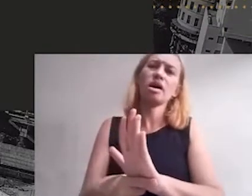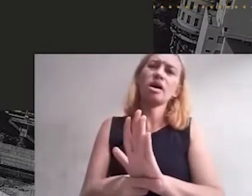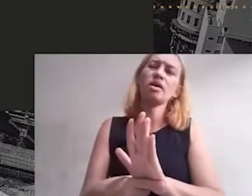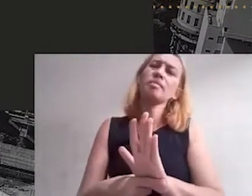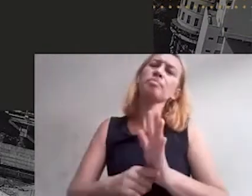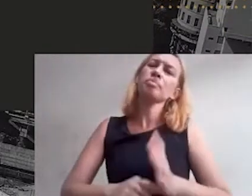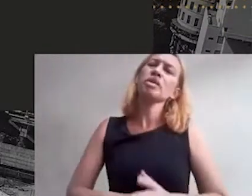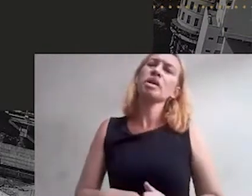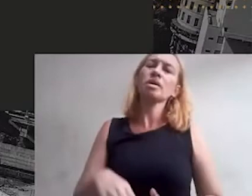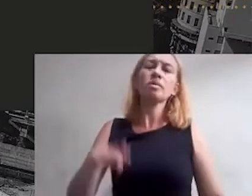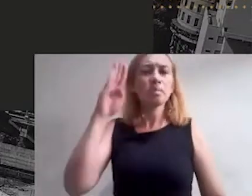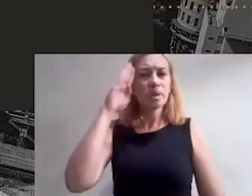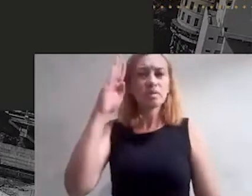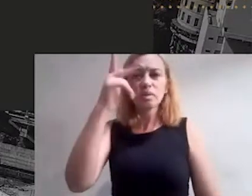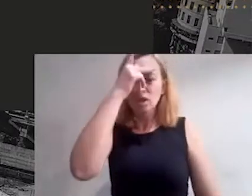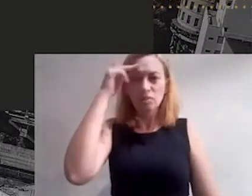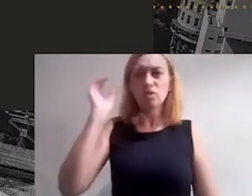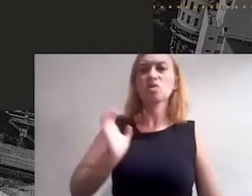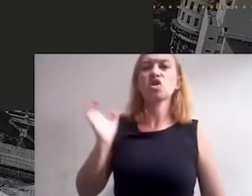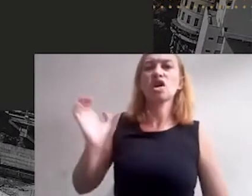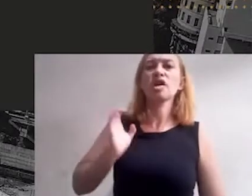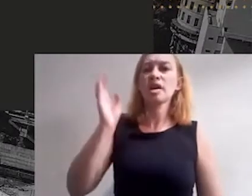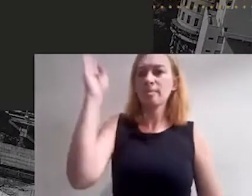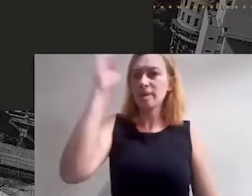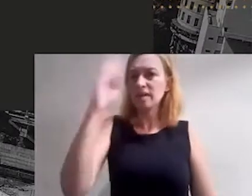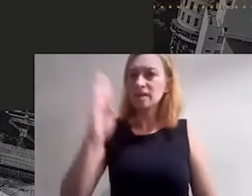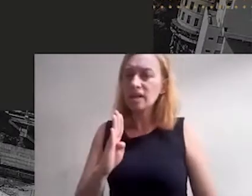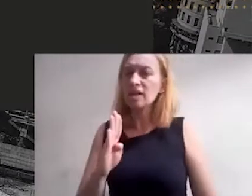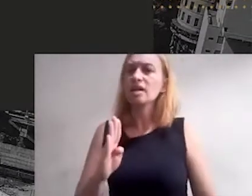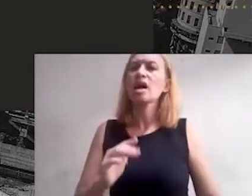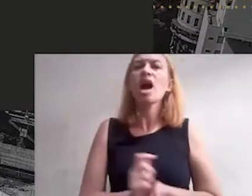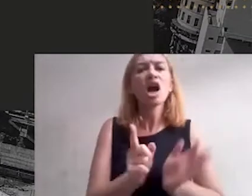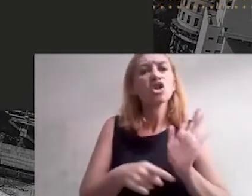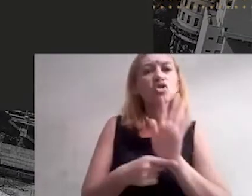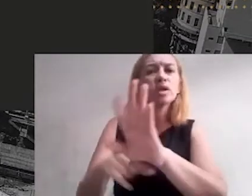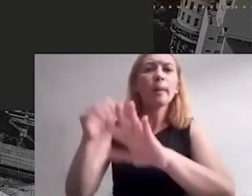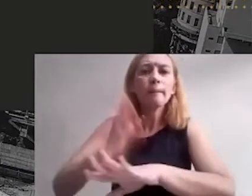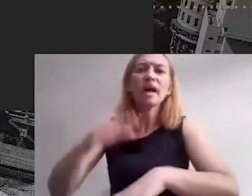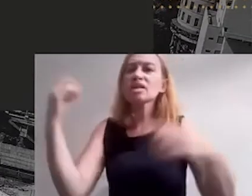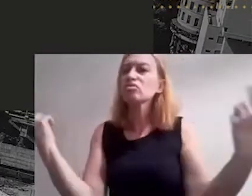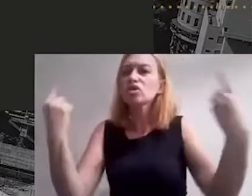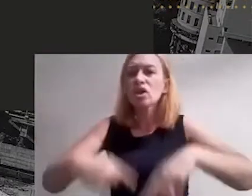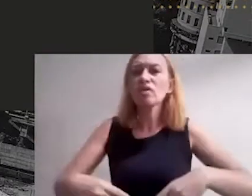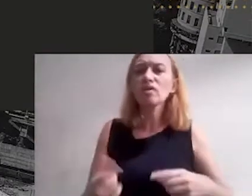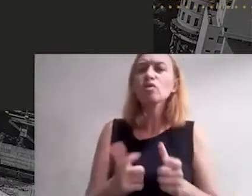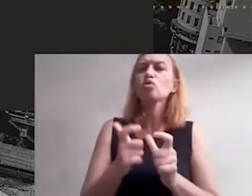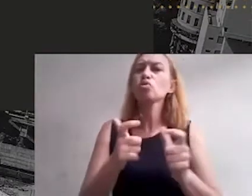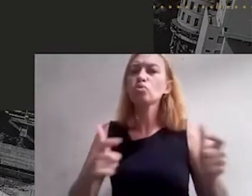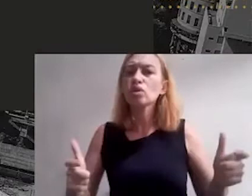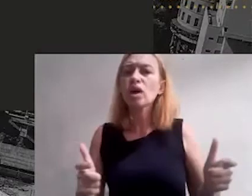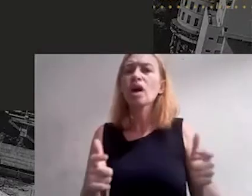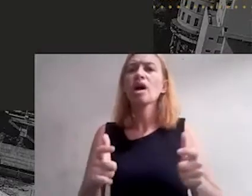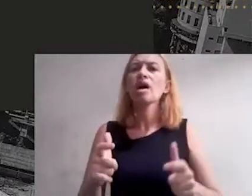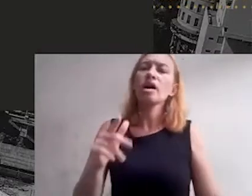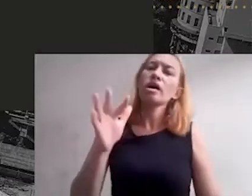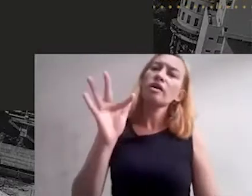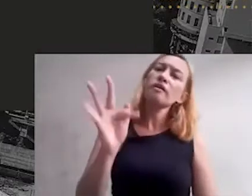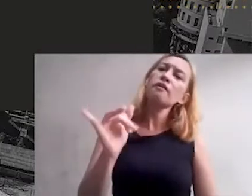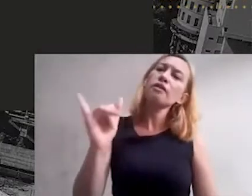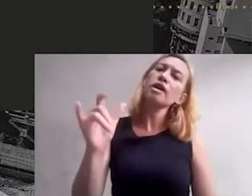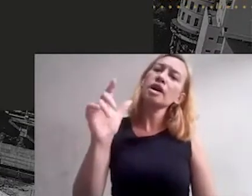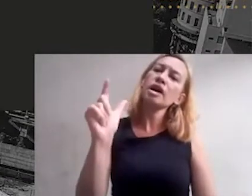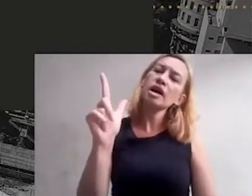que se engajar mais em causas. Acho que a gente tem um desafio que é aumentar a filantropia, não só dos bilionários, mas de toda